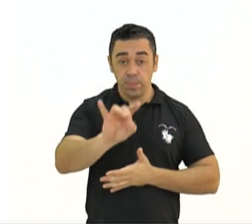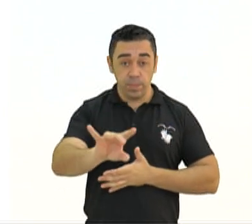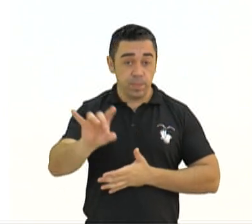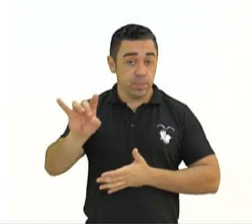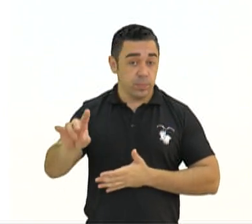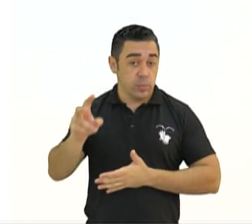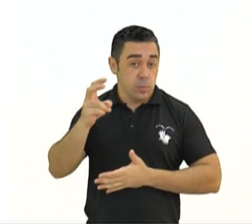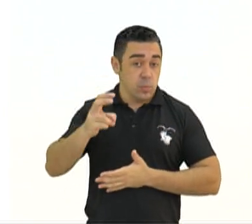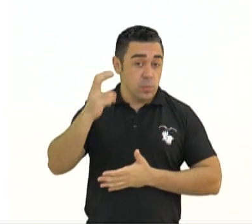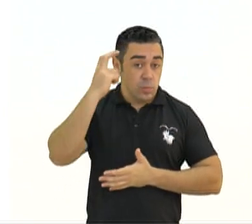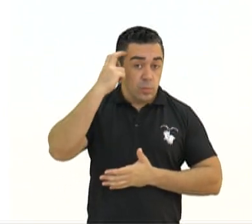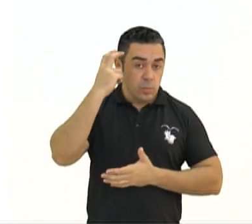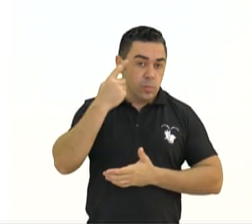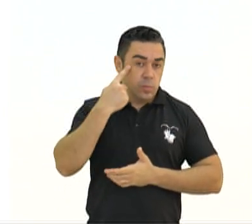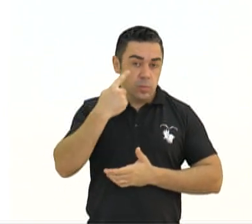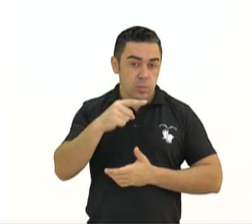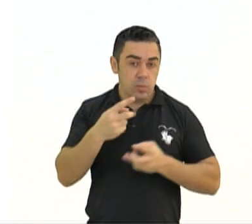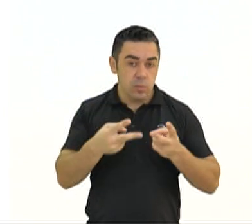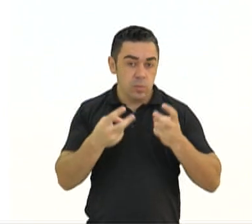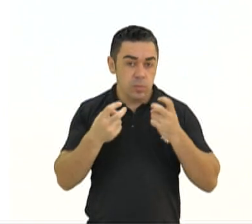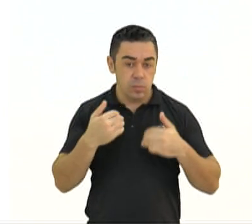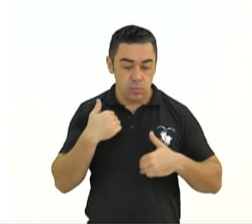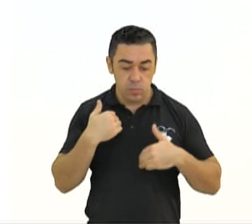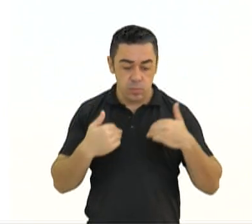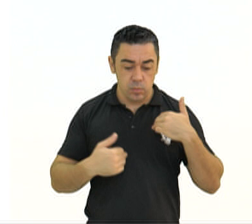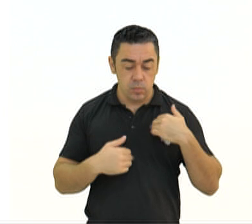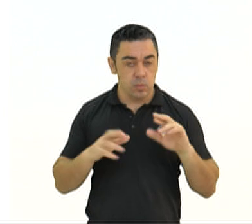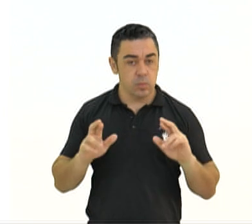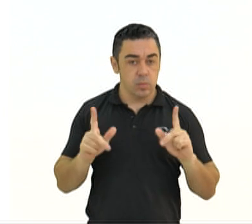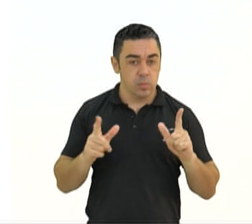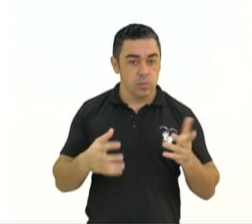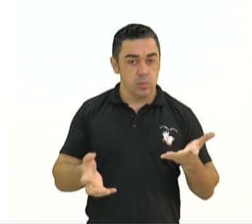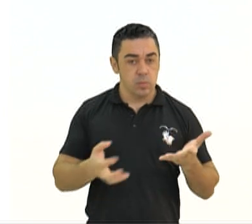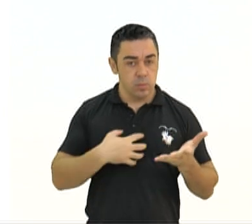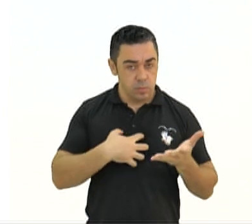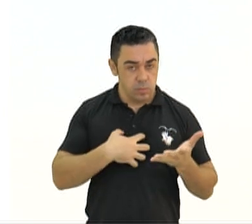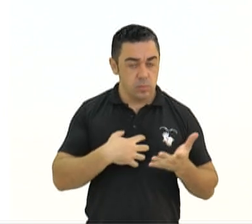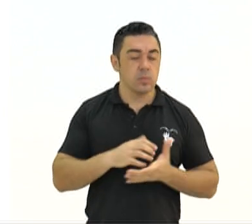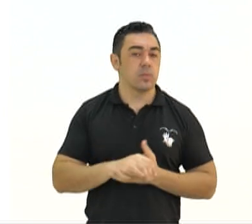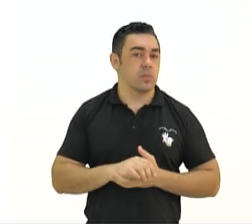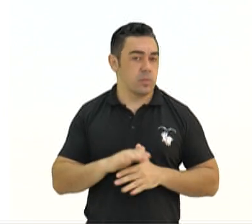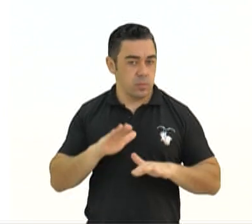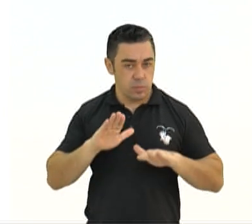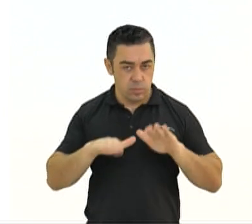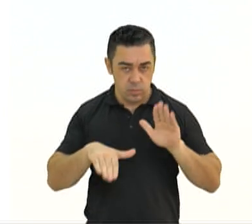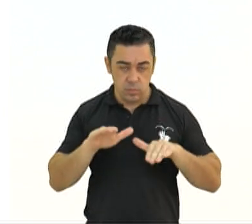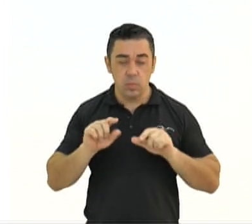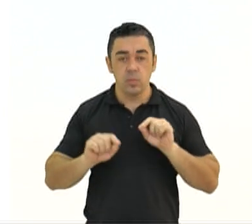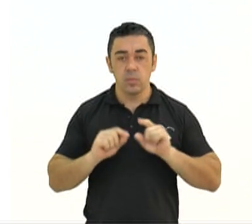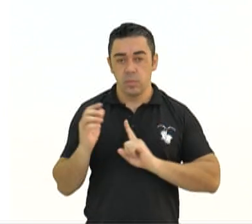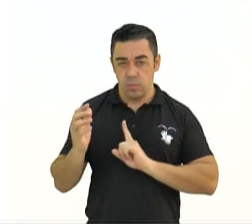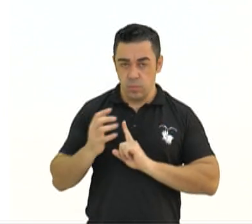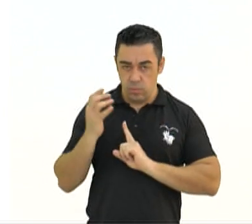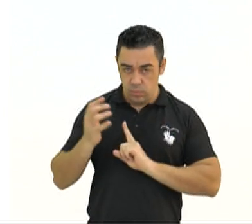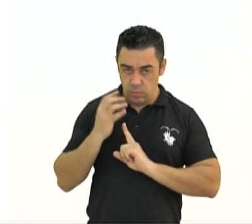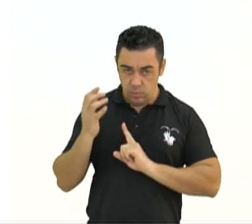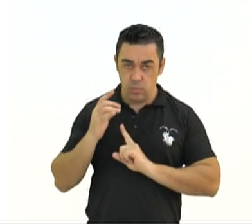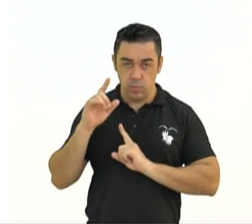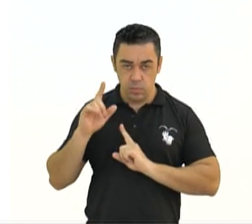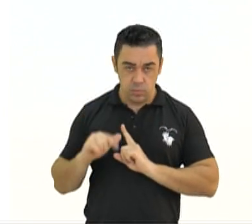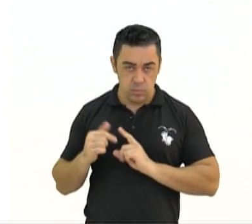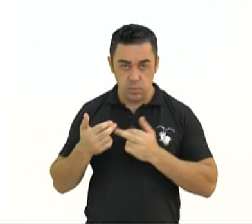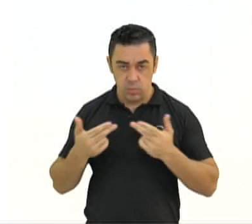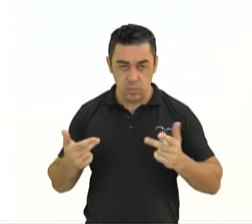nós observamos o corpo se colocando de formas diferentes. Isso vai depender da influência desses elementos